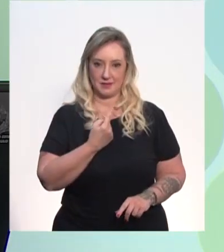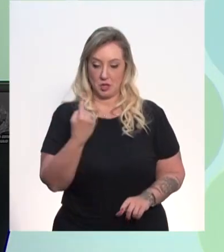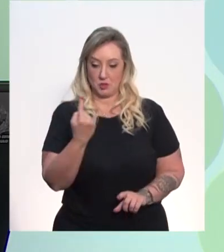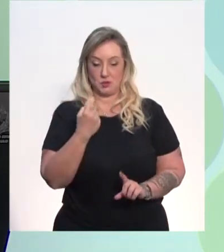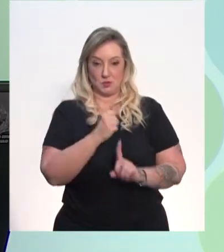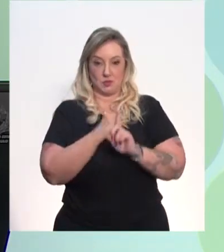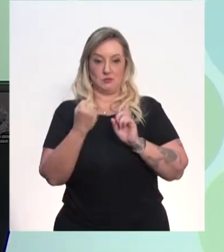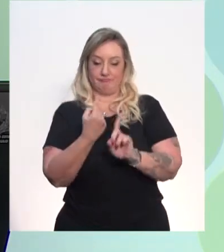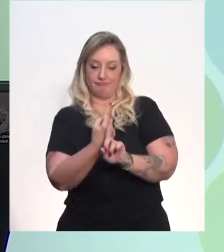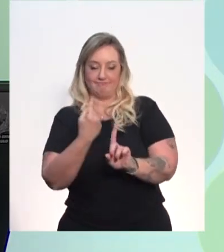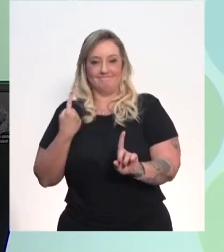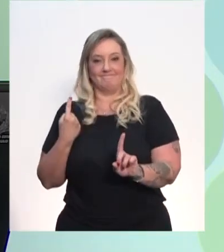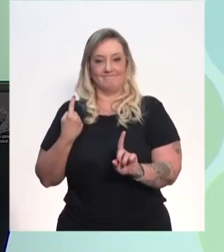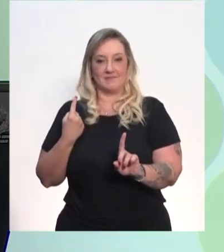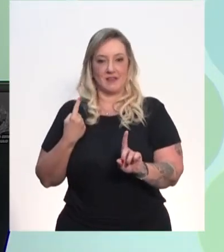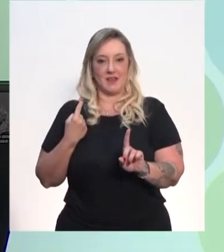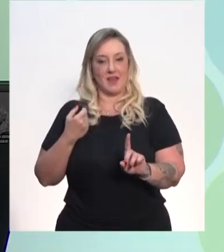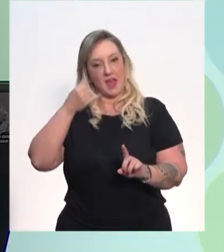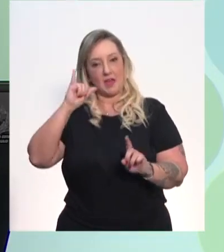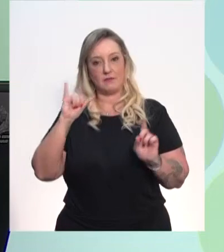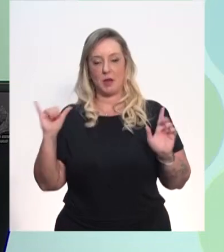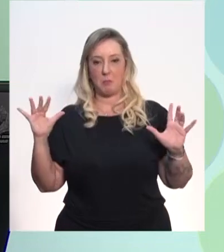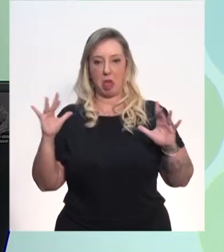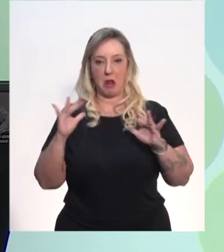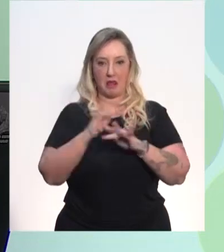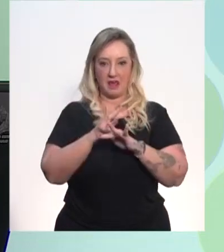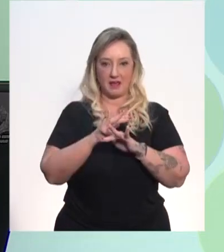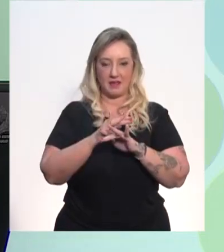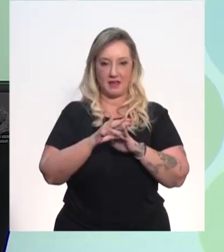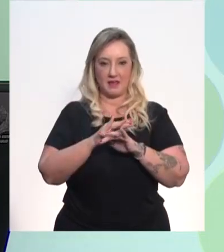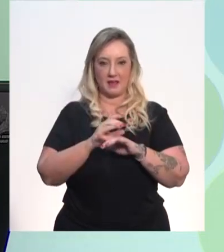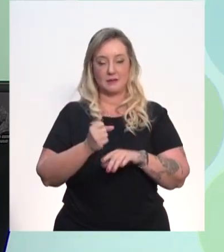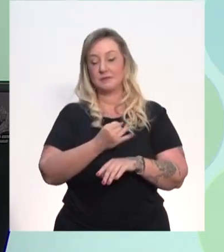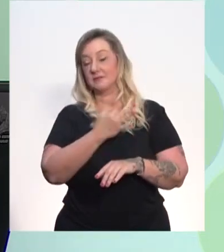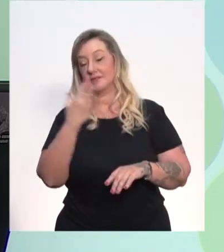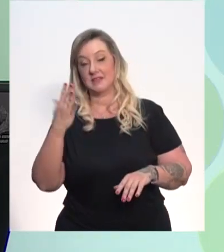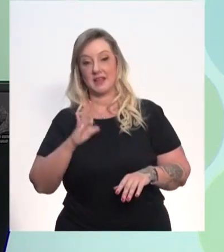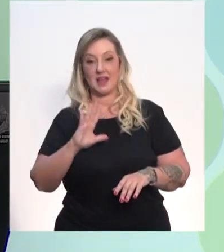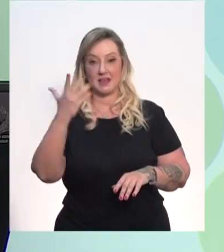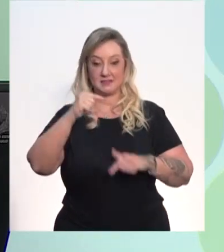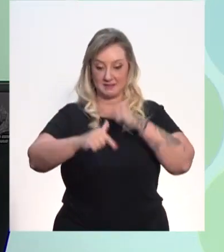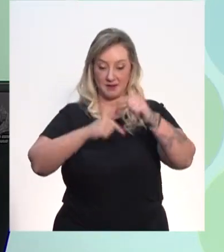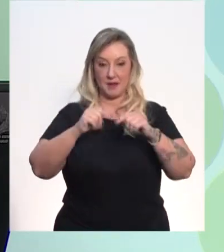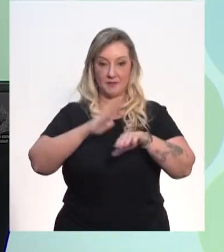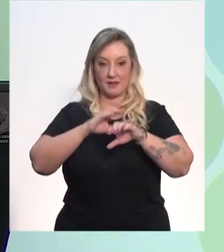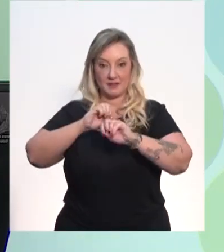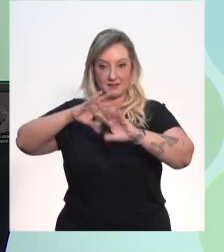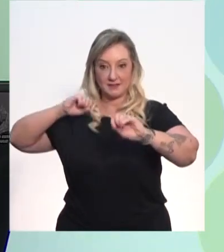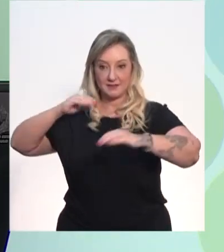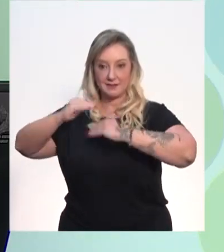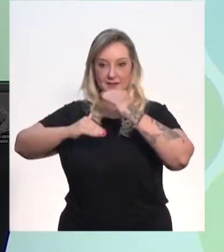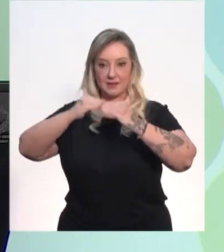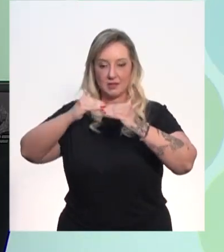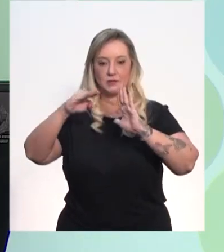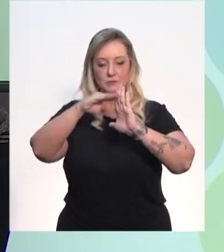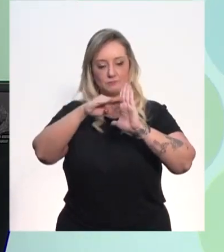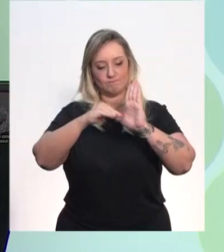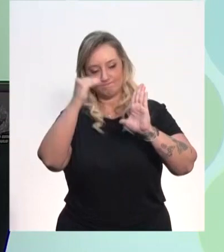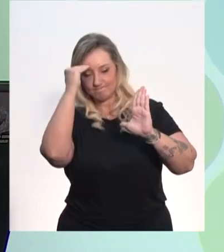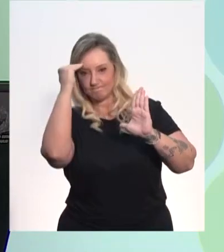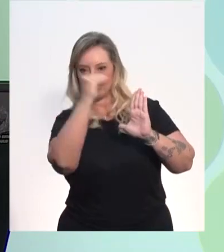muito material de apoio, muito material, muita referência de estudo lá para vocês. Próximo slide, por favor.